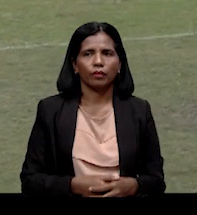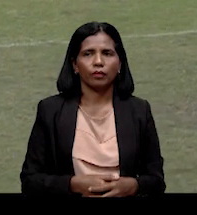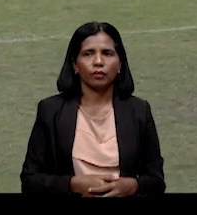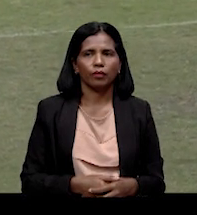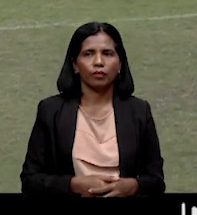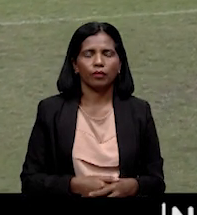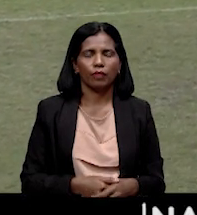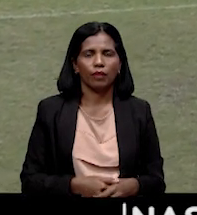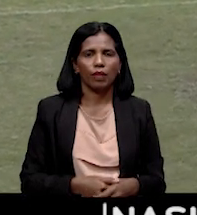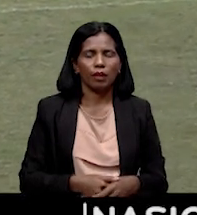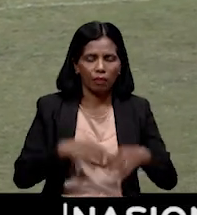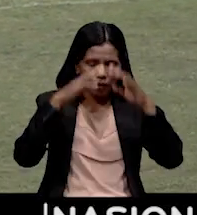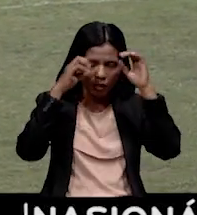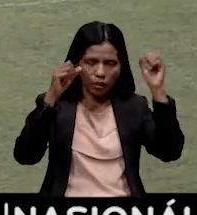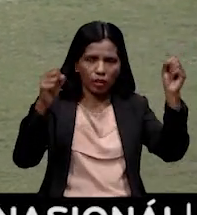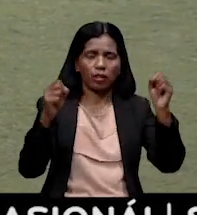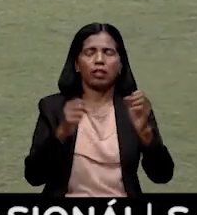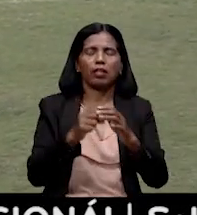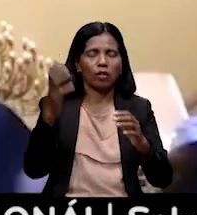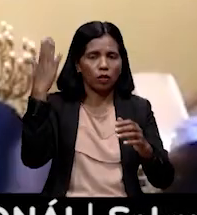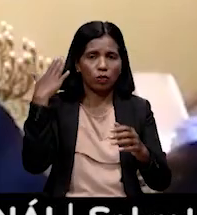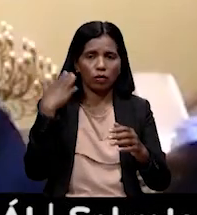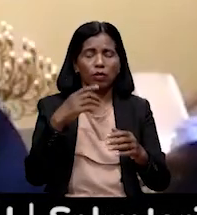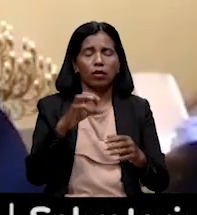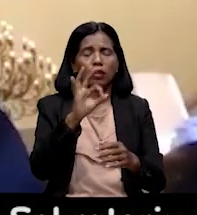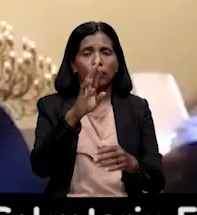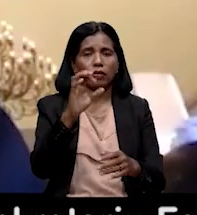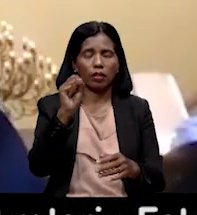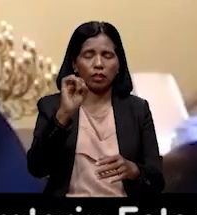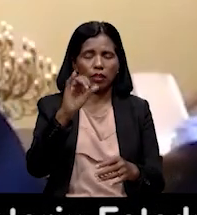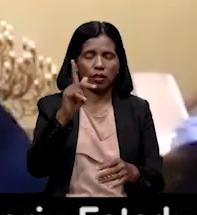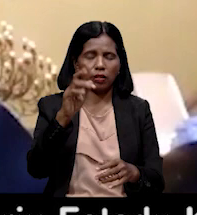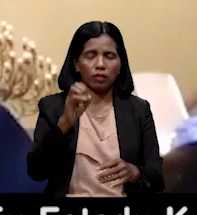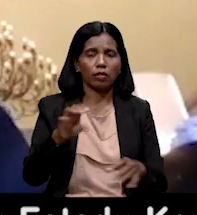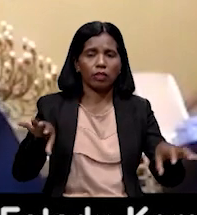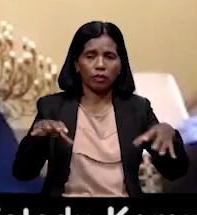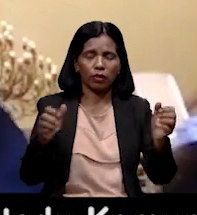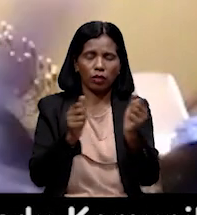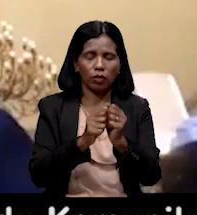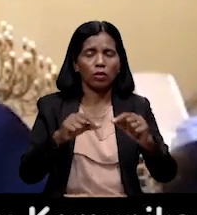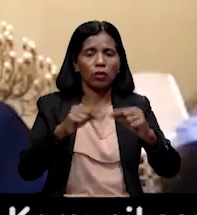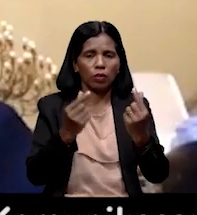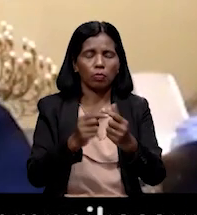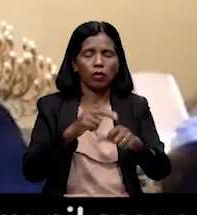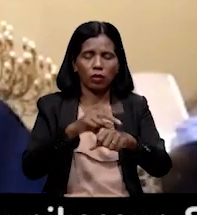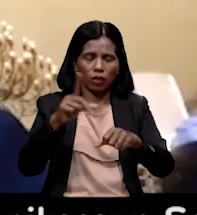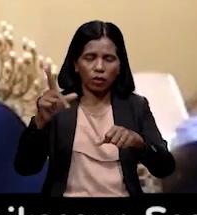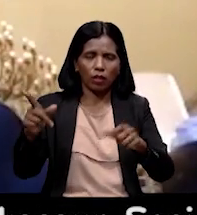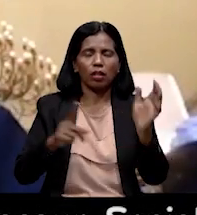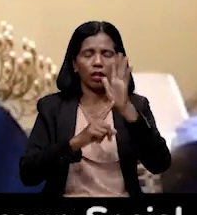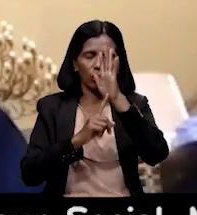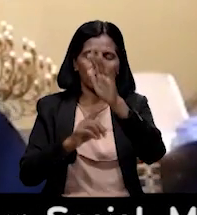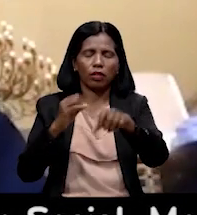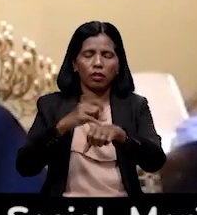Ex-presidente Federação Futebol Timor-Leste, Francisco Calvário Laiba, Zemen Hateten, progresso na vida da equipa nacional Haturu e a evento internacional, né?